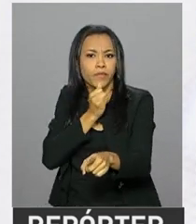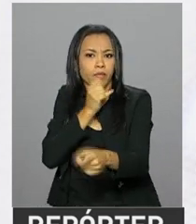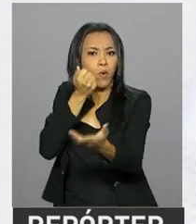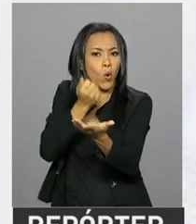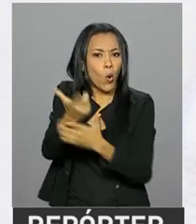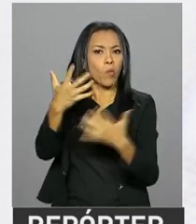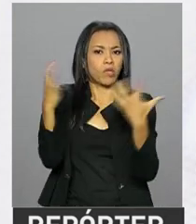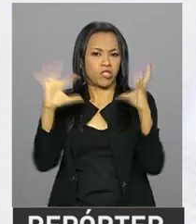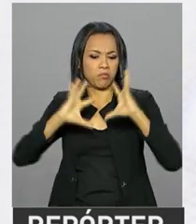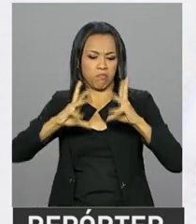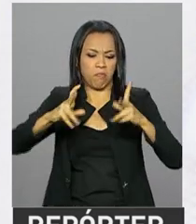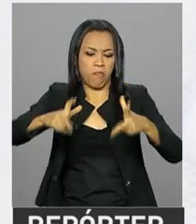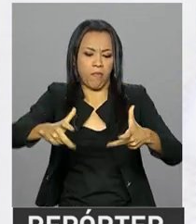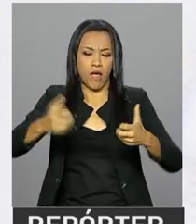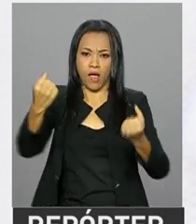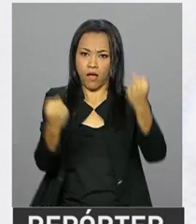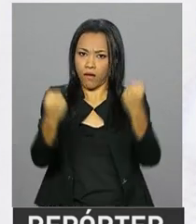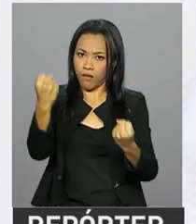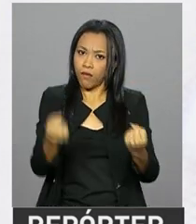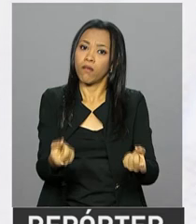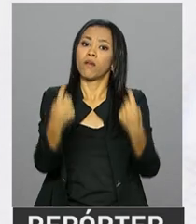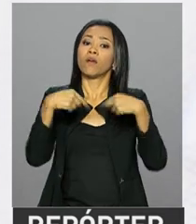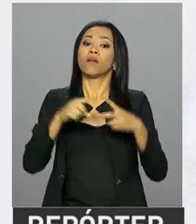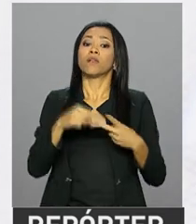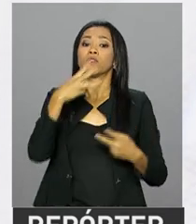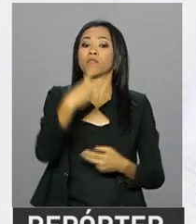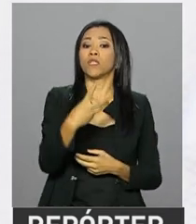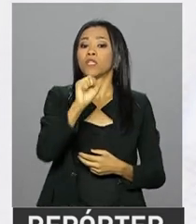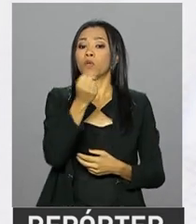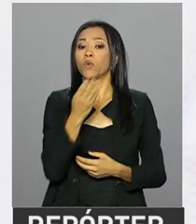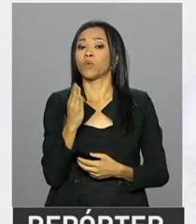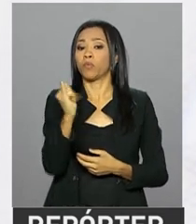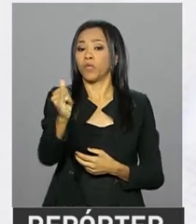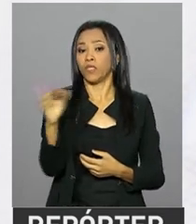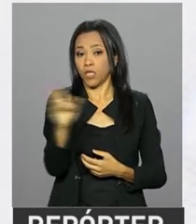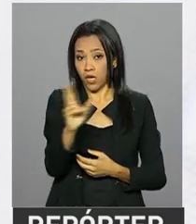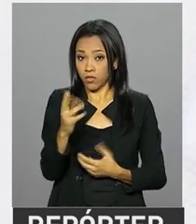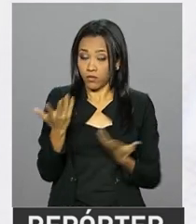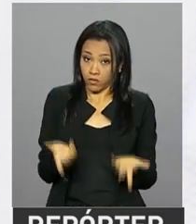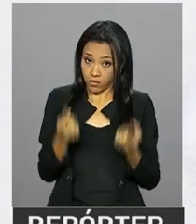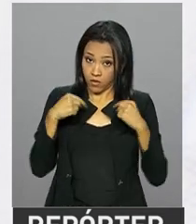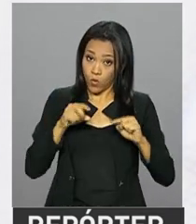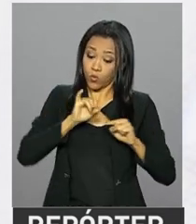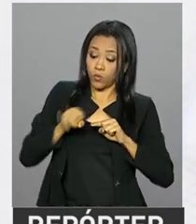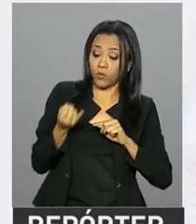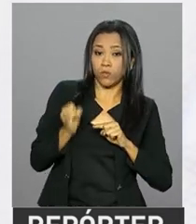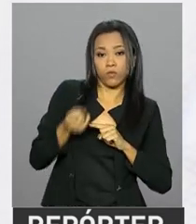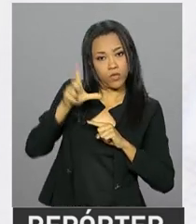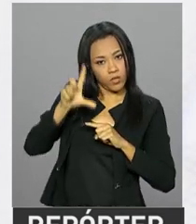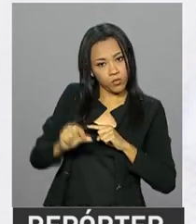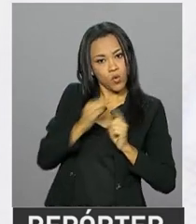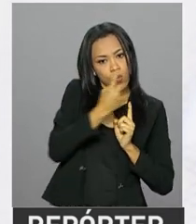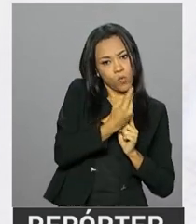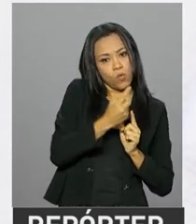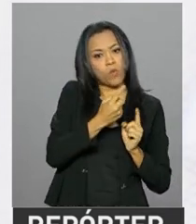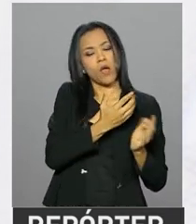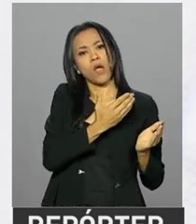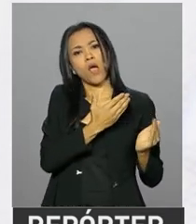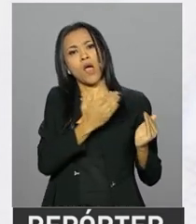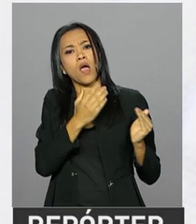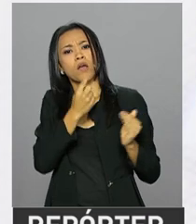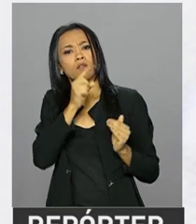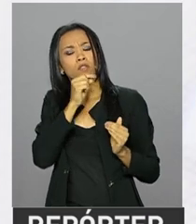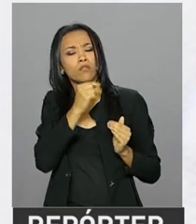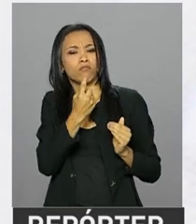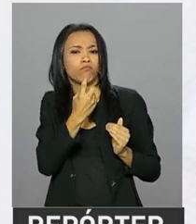compra de máquinas e equipamentos, são R8 bilhões deais. Os juros foram reduzidos entre um e dois pontos